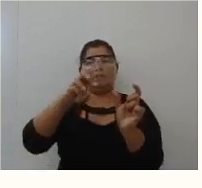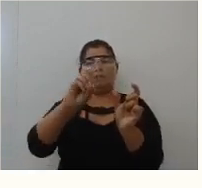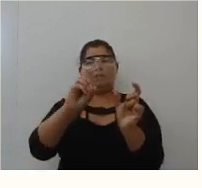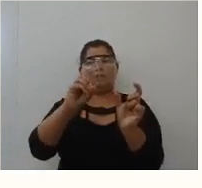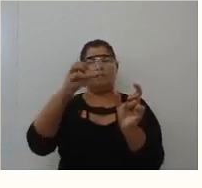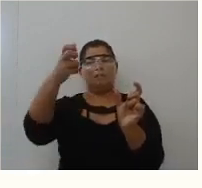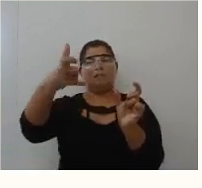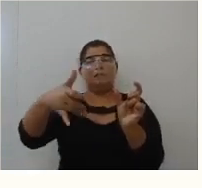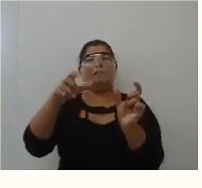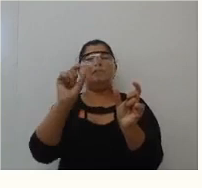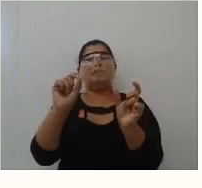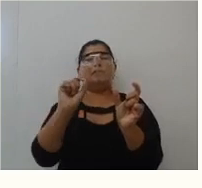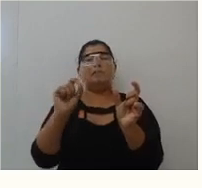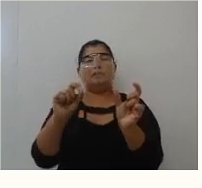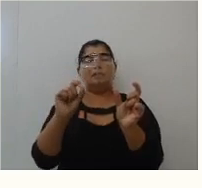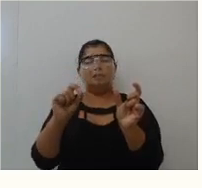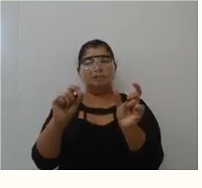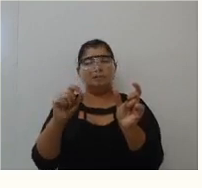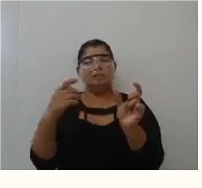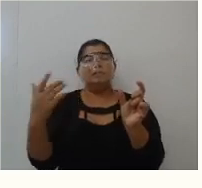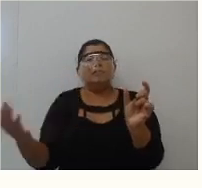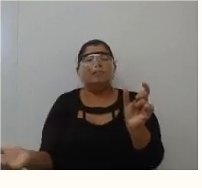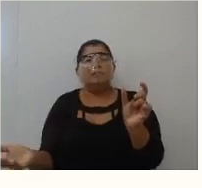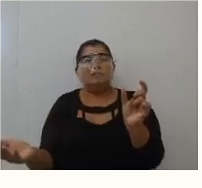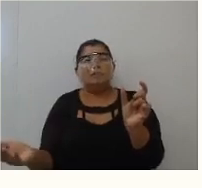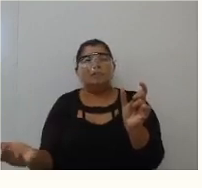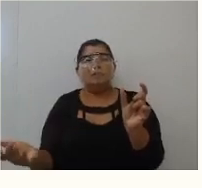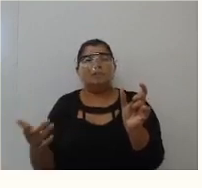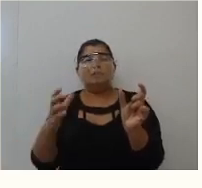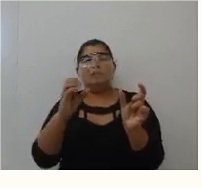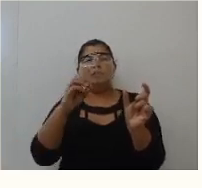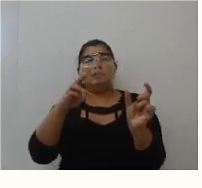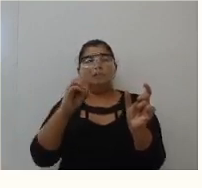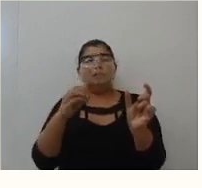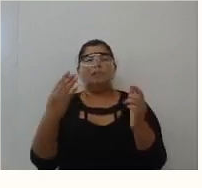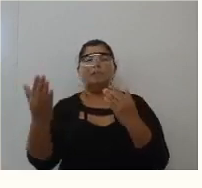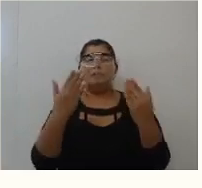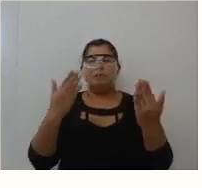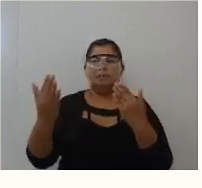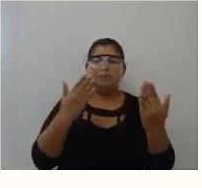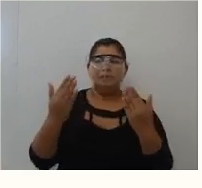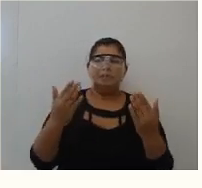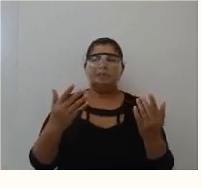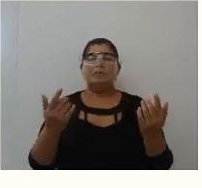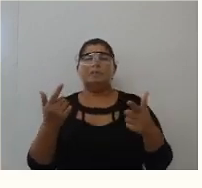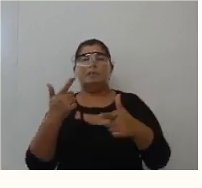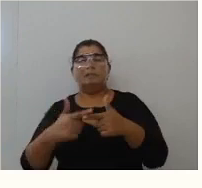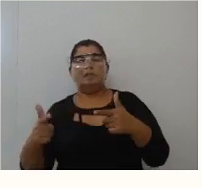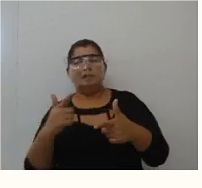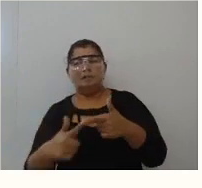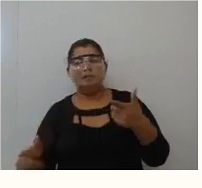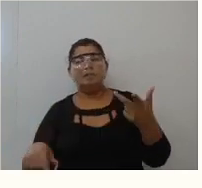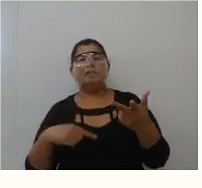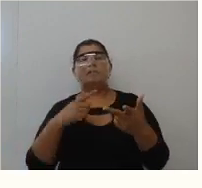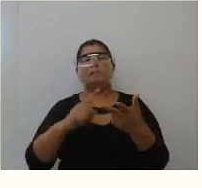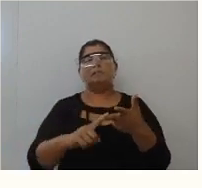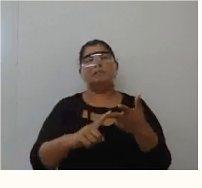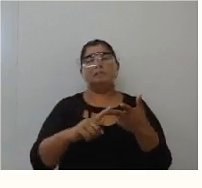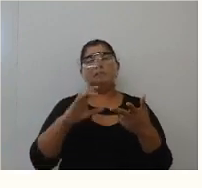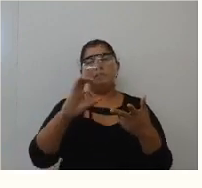de... Esse como aí, pessoal. Letra A, comparação. Letra B, causa. Letra